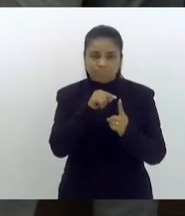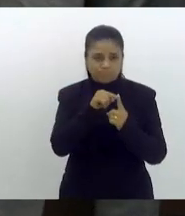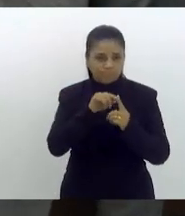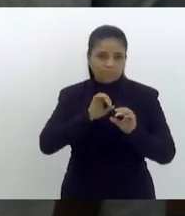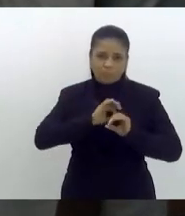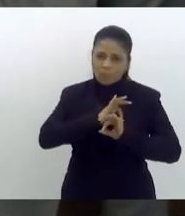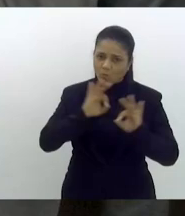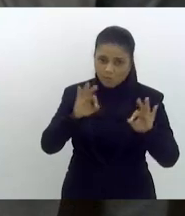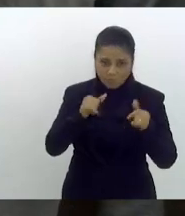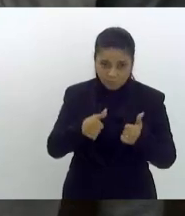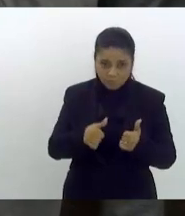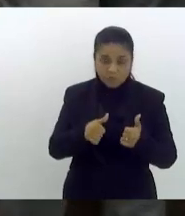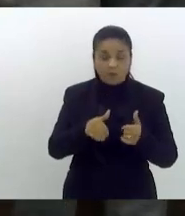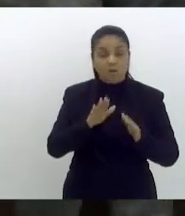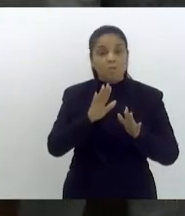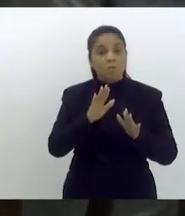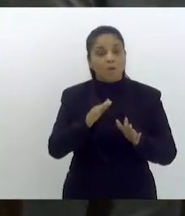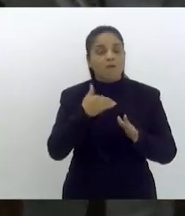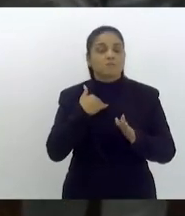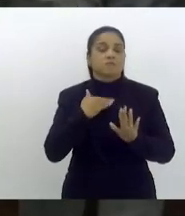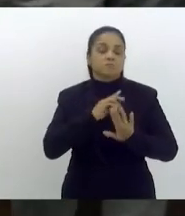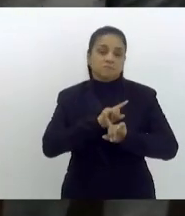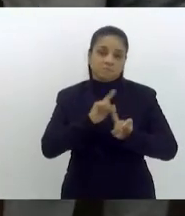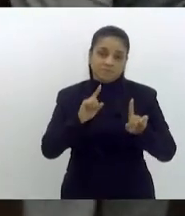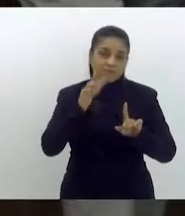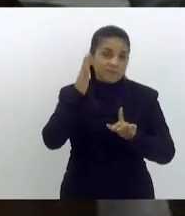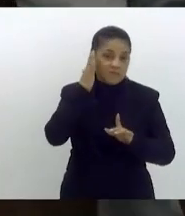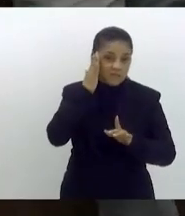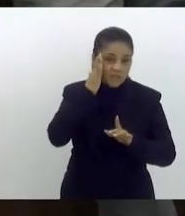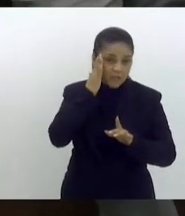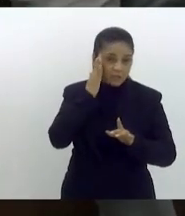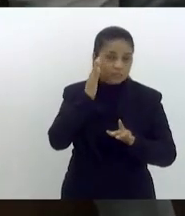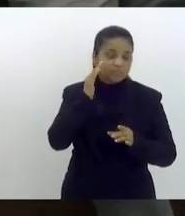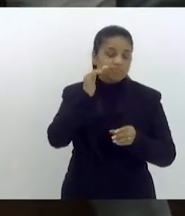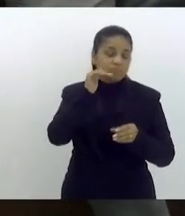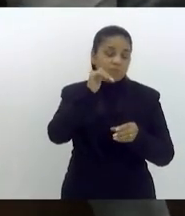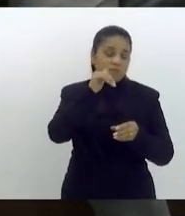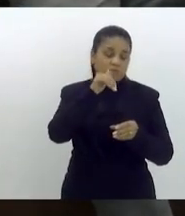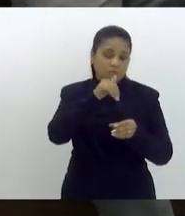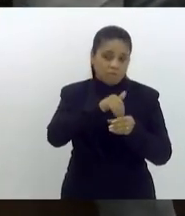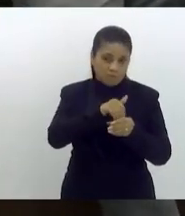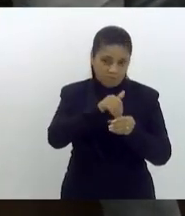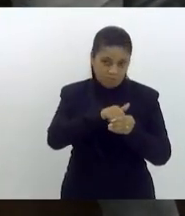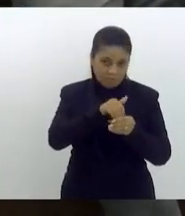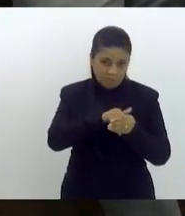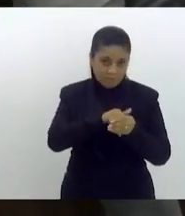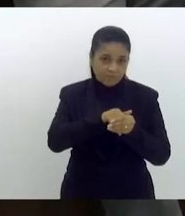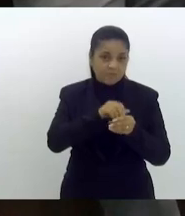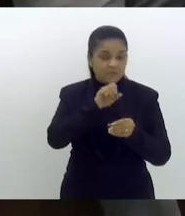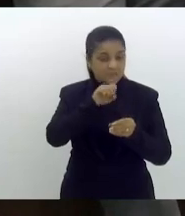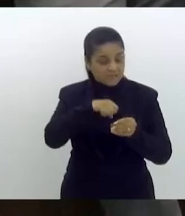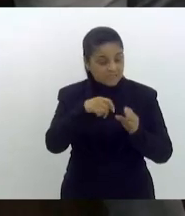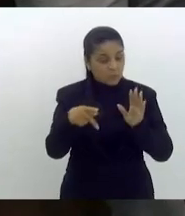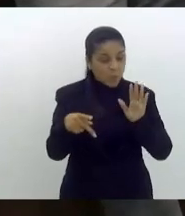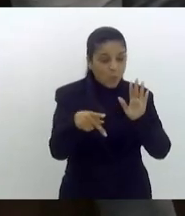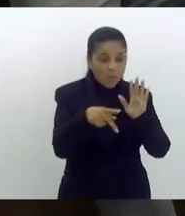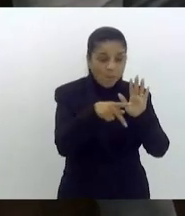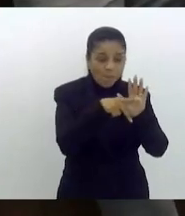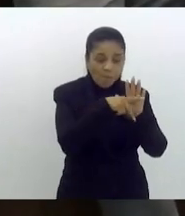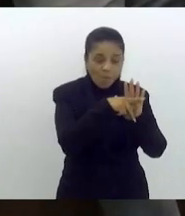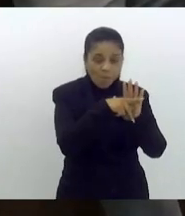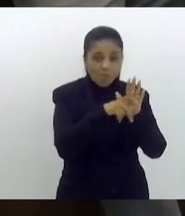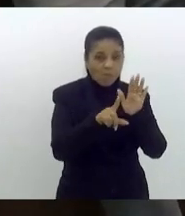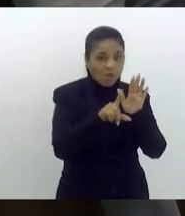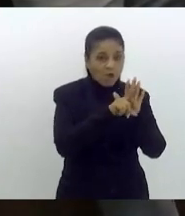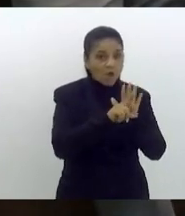mas também entendo e votaria favorável se ele fosse um projeto de conscientização